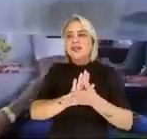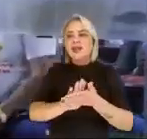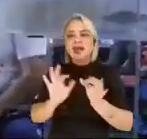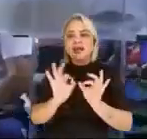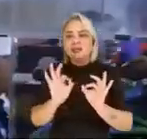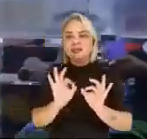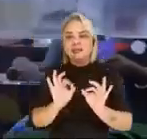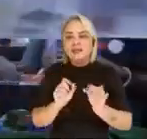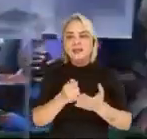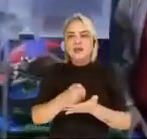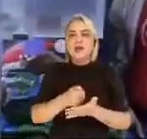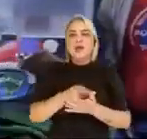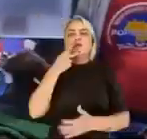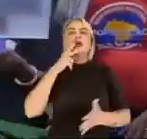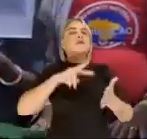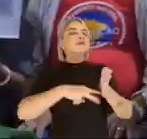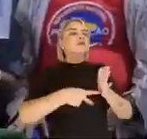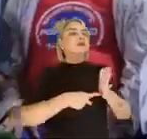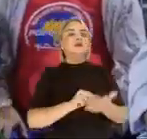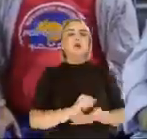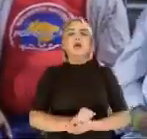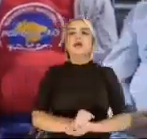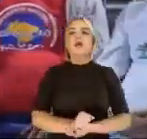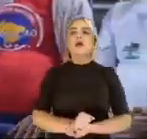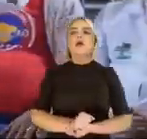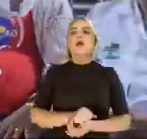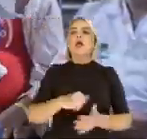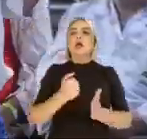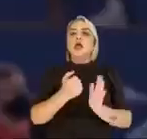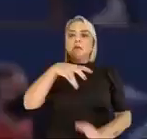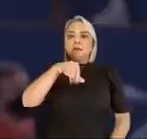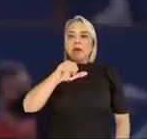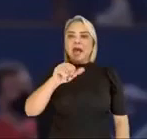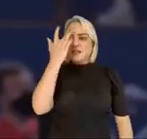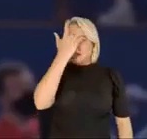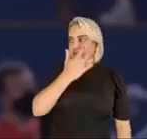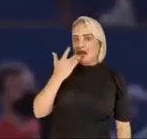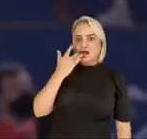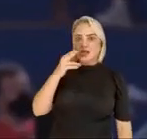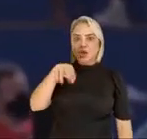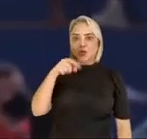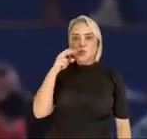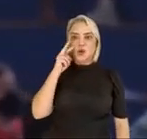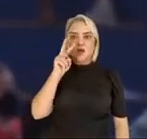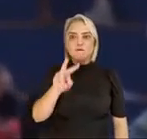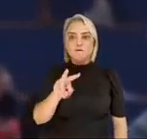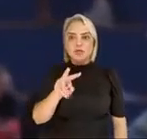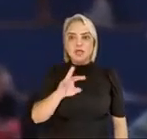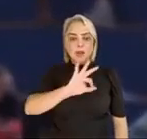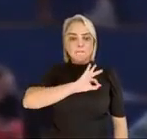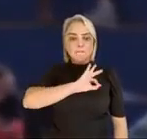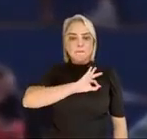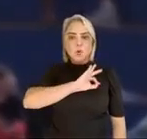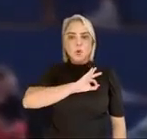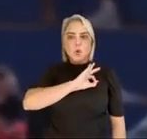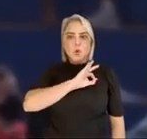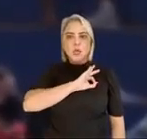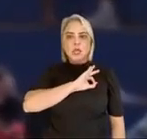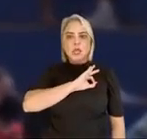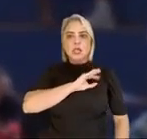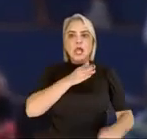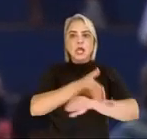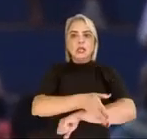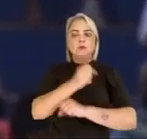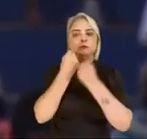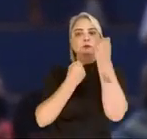no sindicato, Marta, Haddad, eu nunca vi a polícia entrar numa fábrica